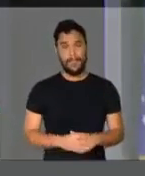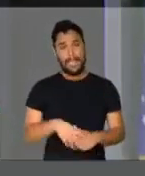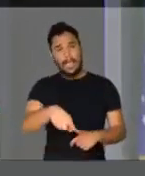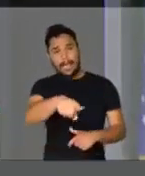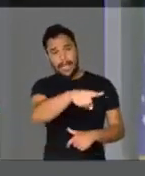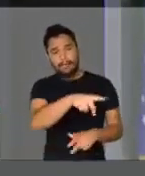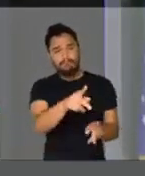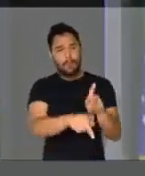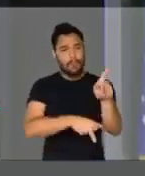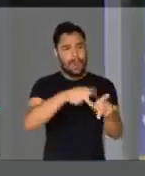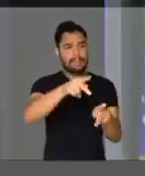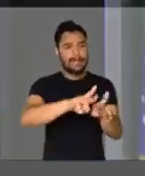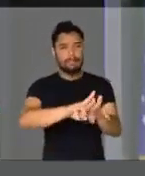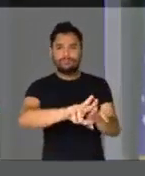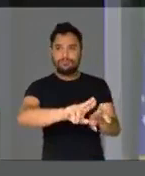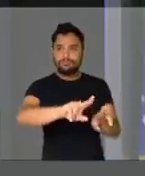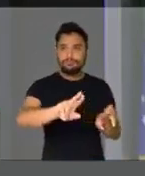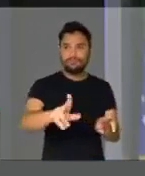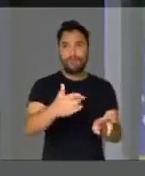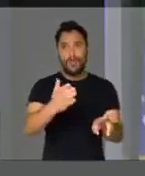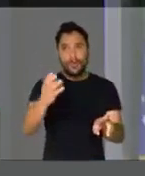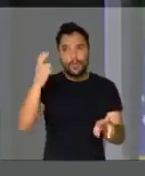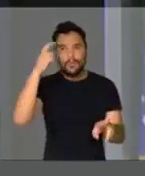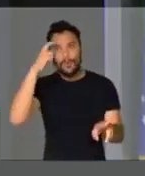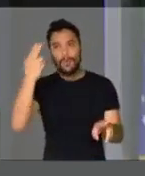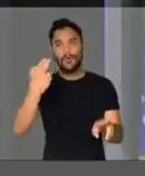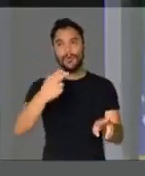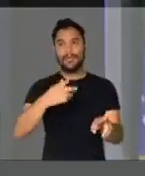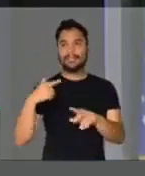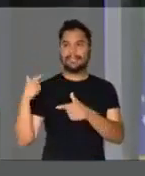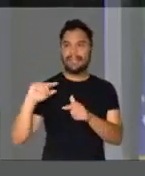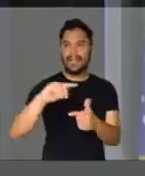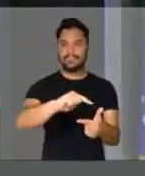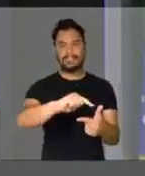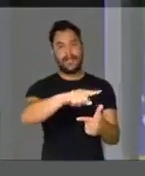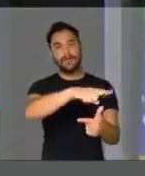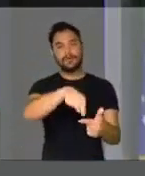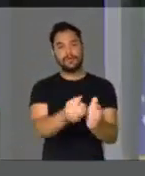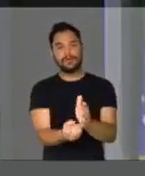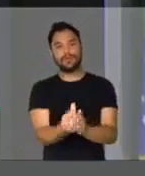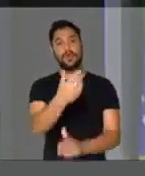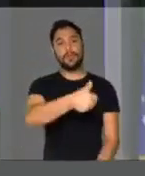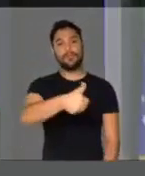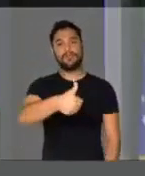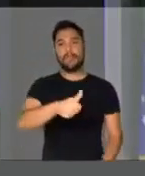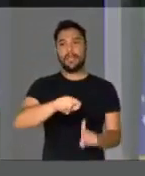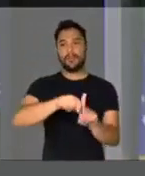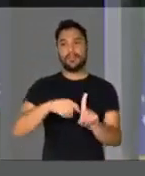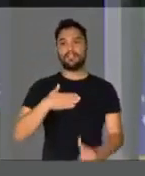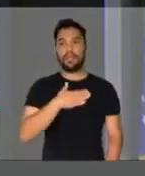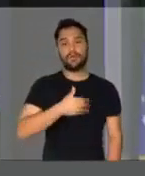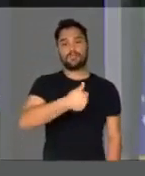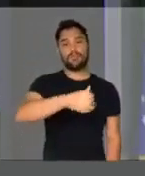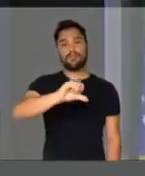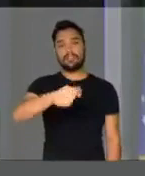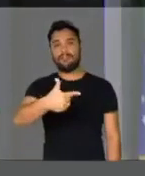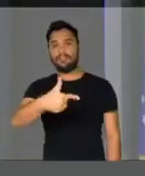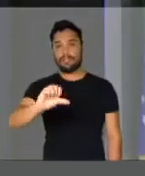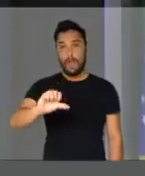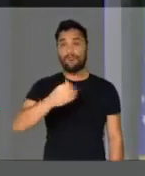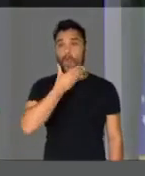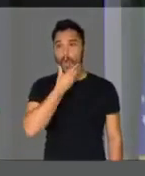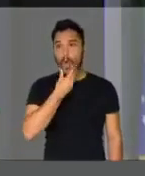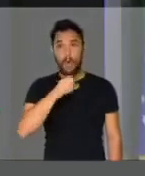gente miscigenada em múltiplas culturas e tradições que nasceu, em 1º de agosto de 1929, meu